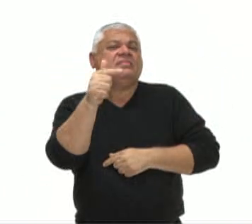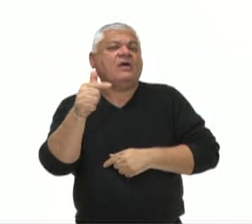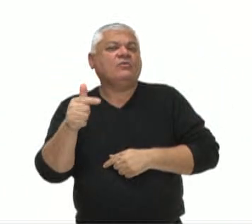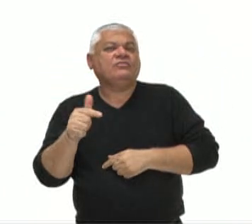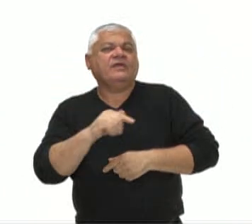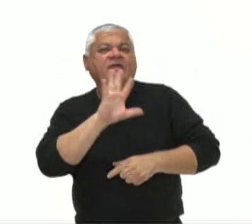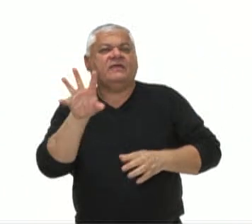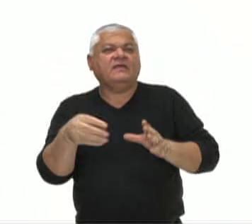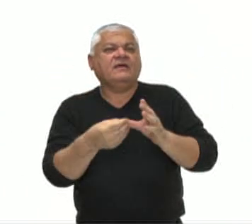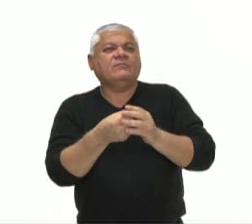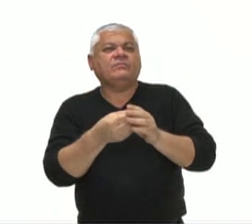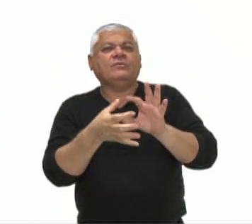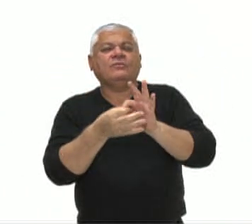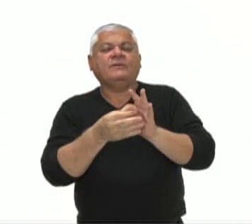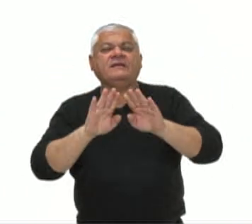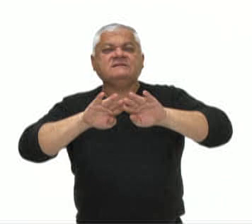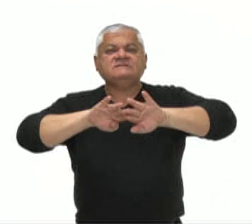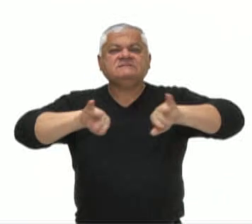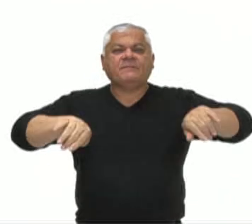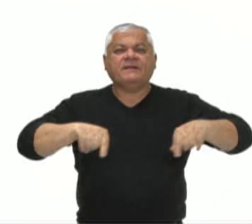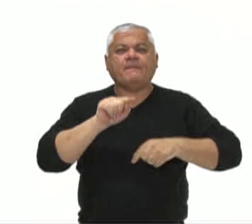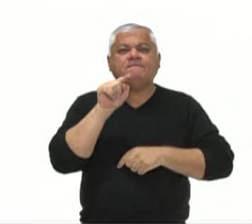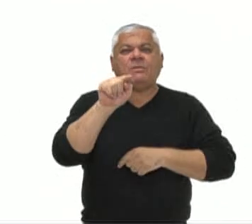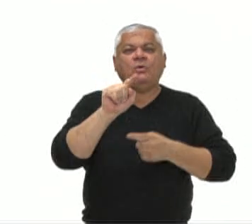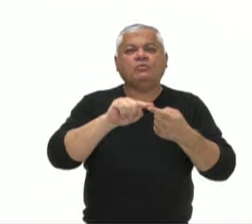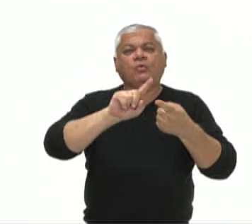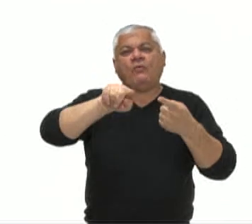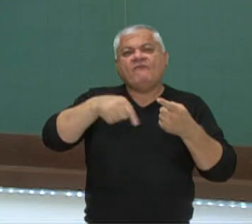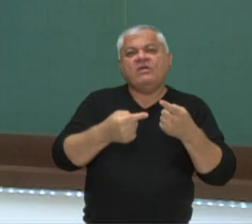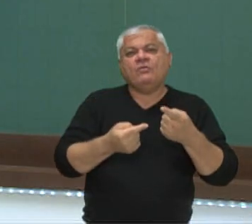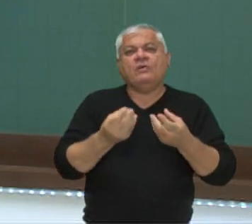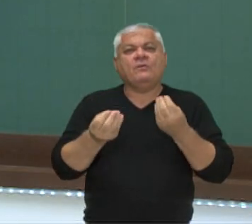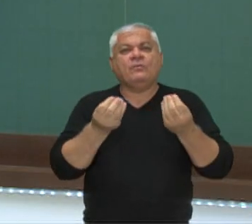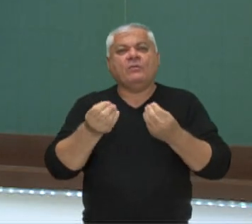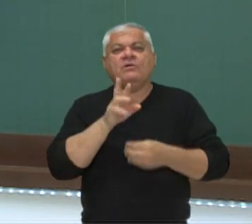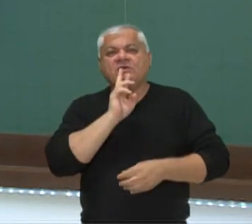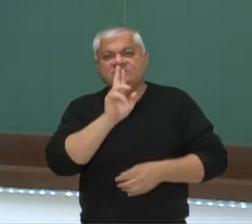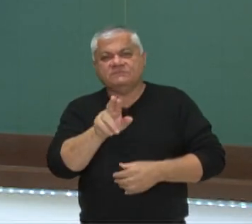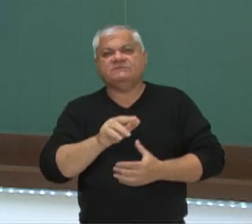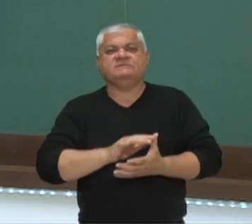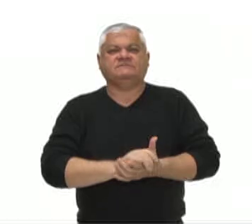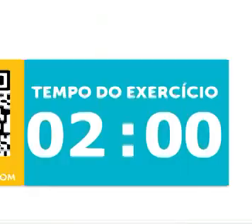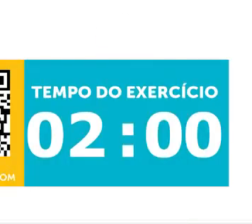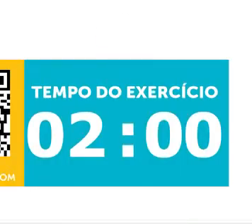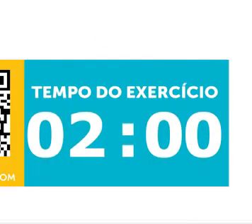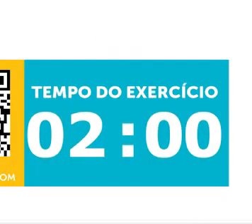são separadas por pontos ou por vírgulas? Responda.